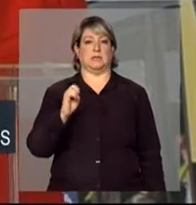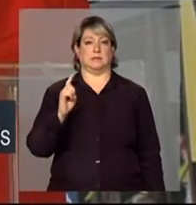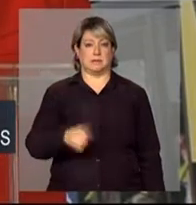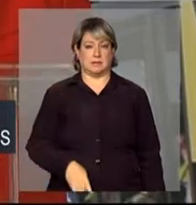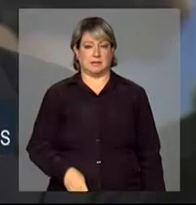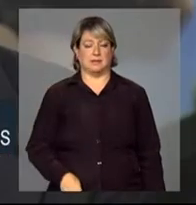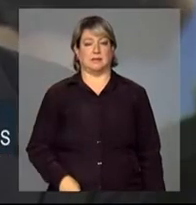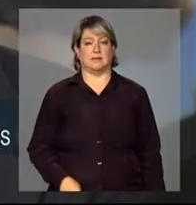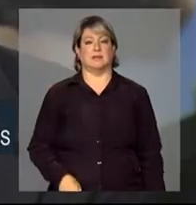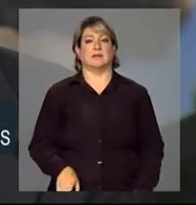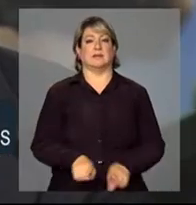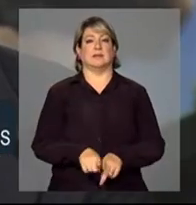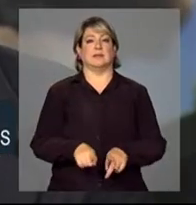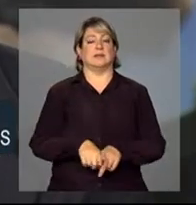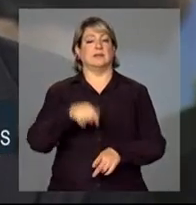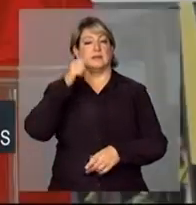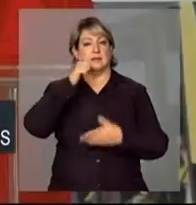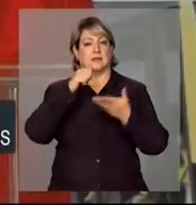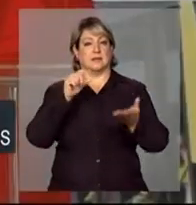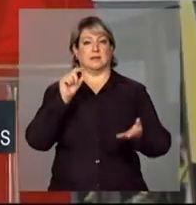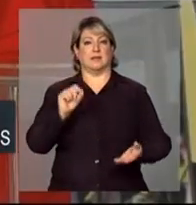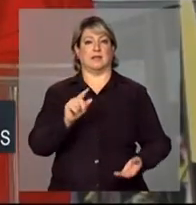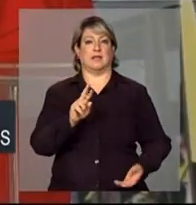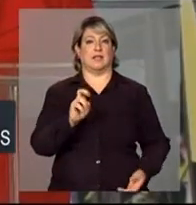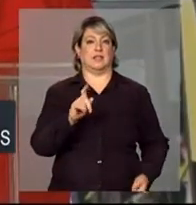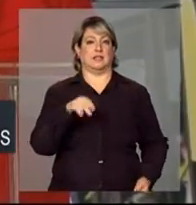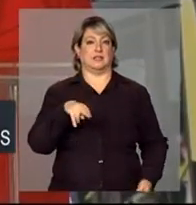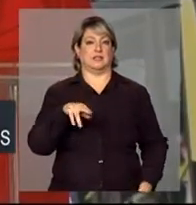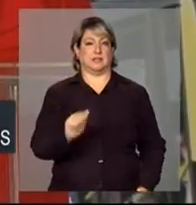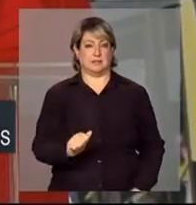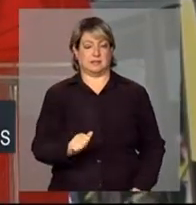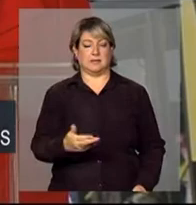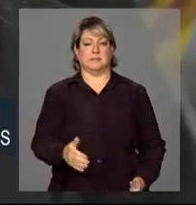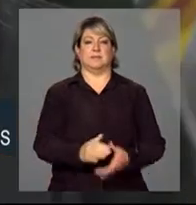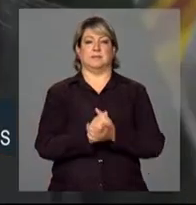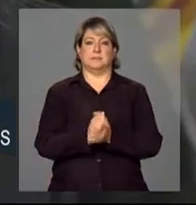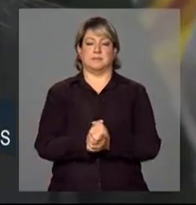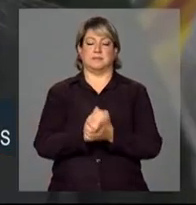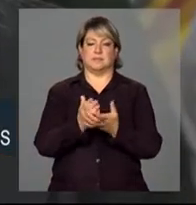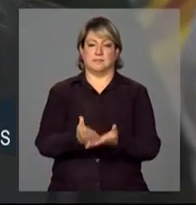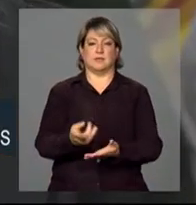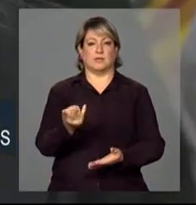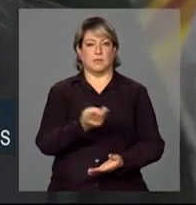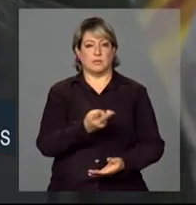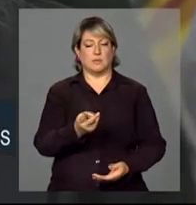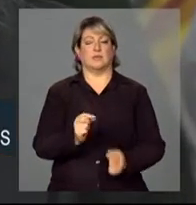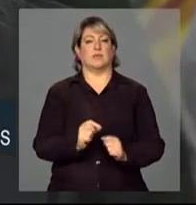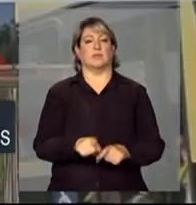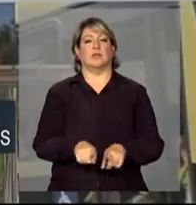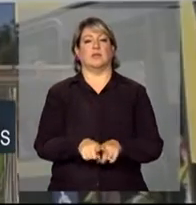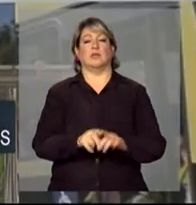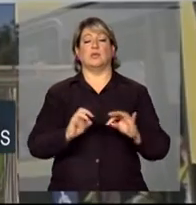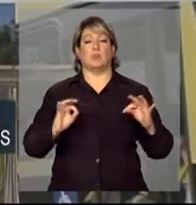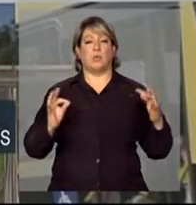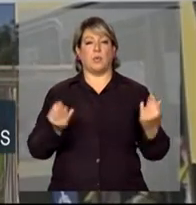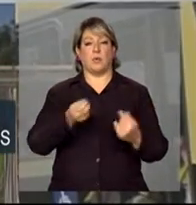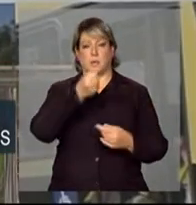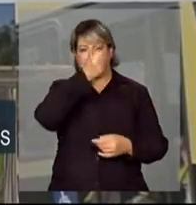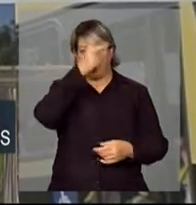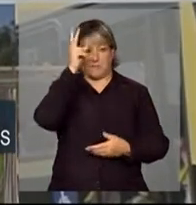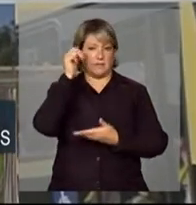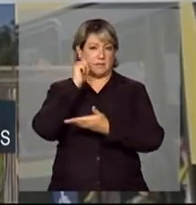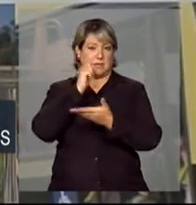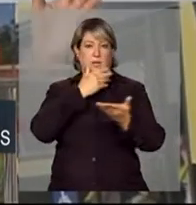Fortunati, e a senhora Regina Becker, e por intermédio deles eu cumprimento todas as prefeitas